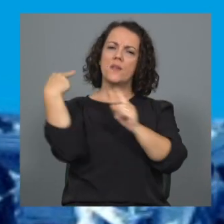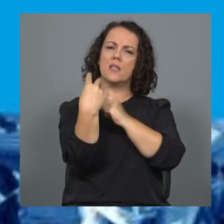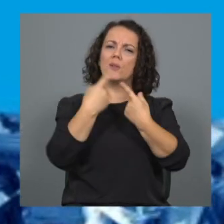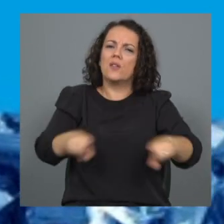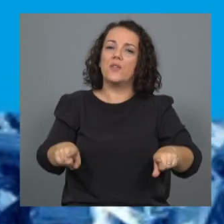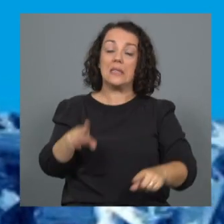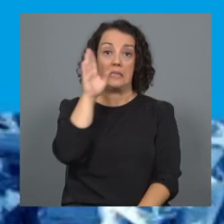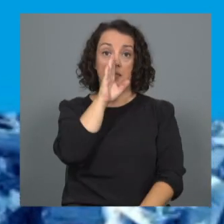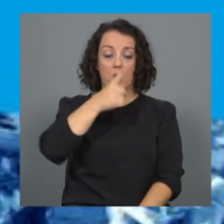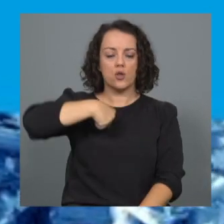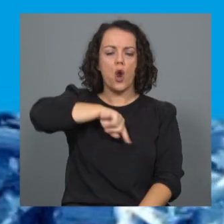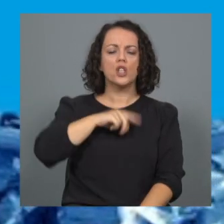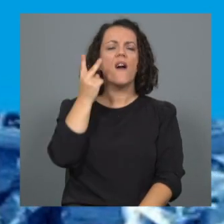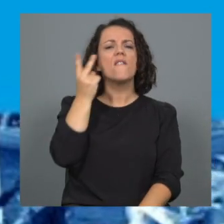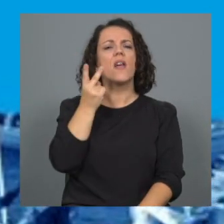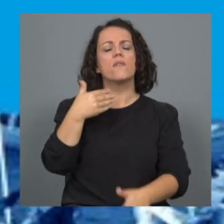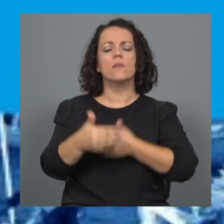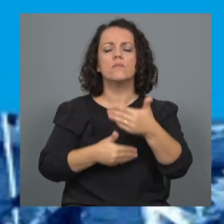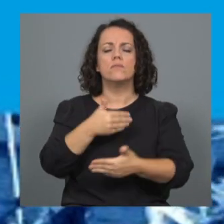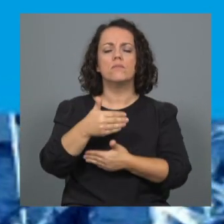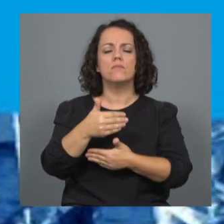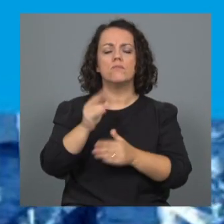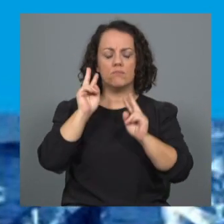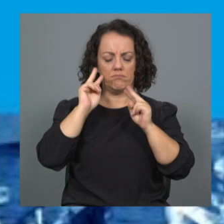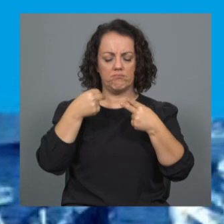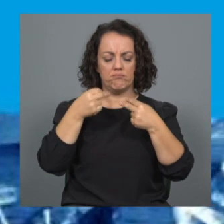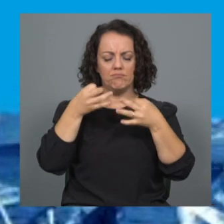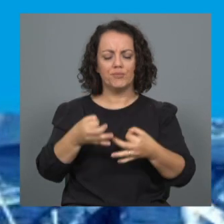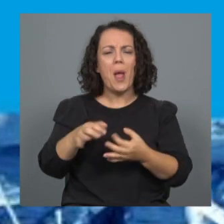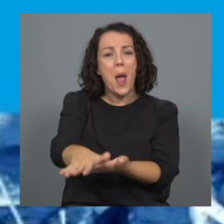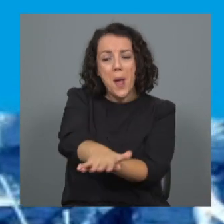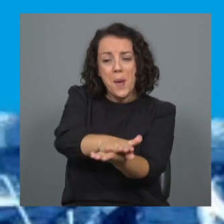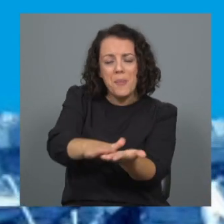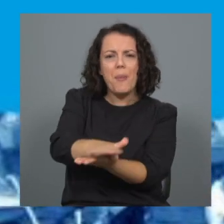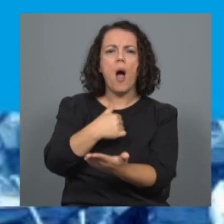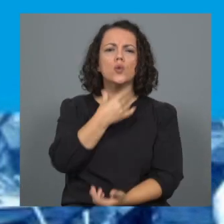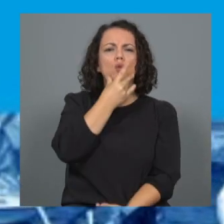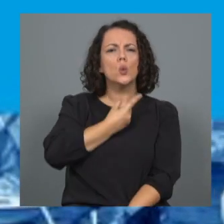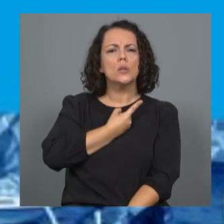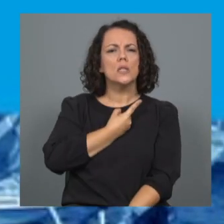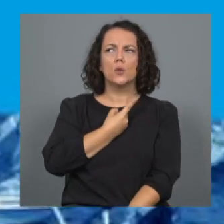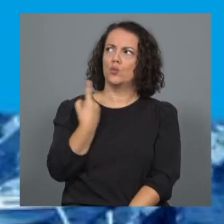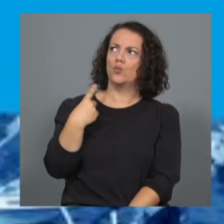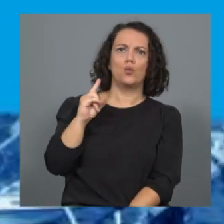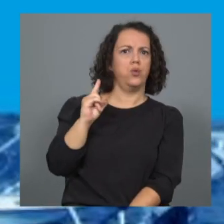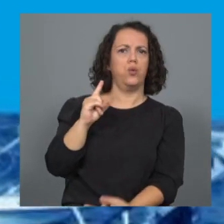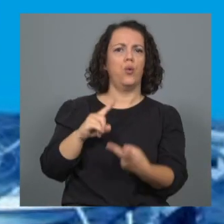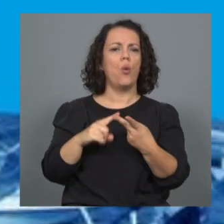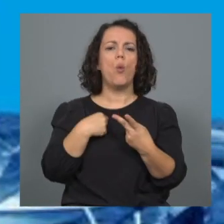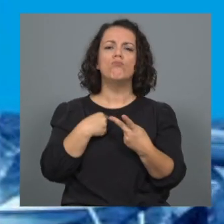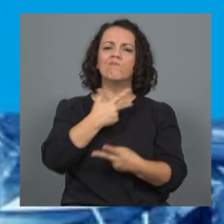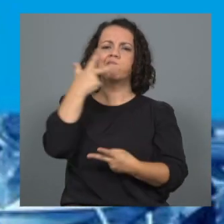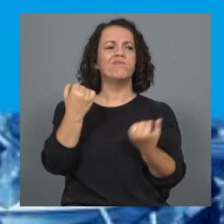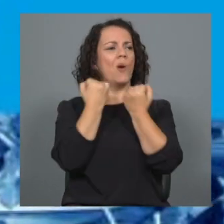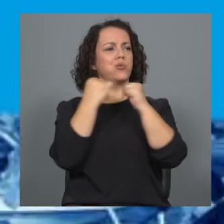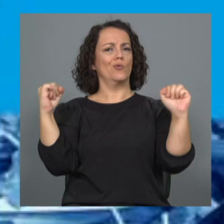viver, tomarmos consciência de que na raiz não estamos sozinhos e de que não somos autónomos, ou seja, dependemos de alguma coisa maior do que